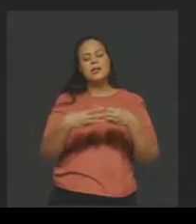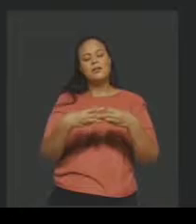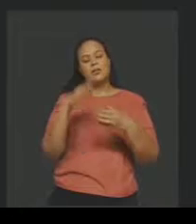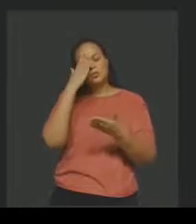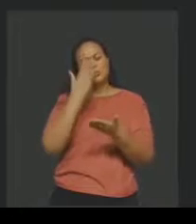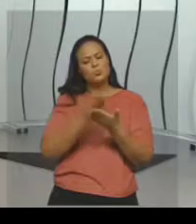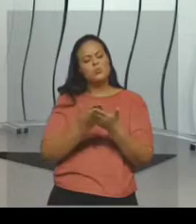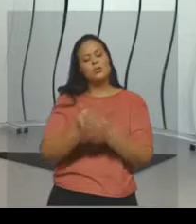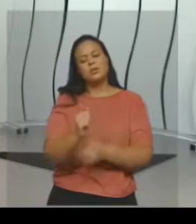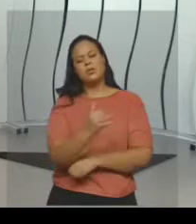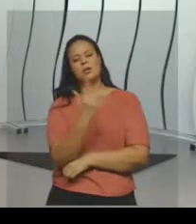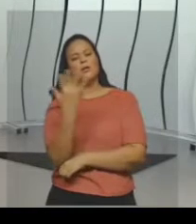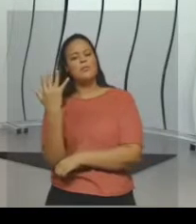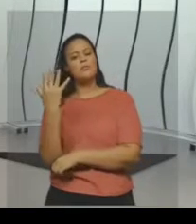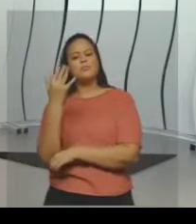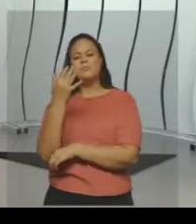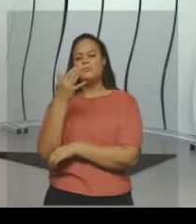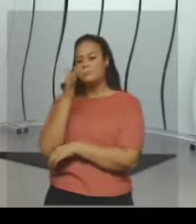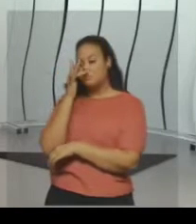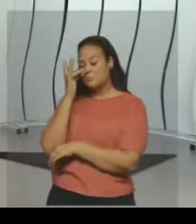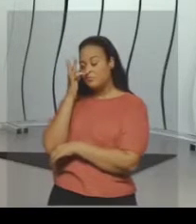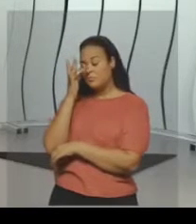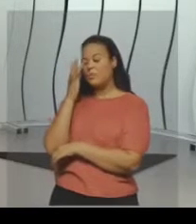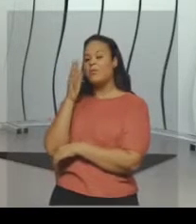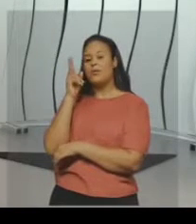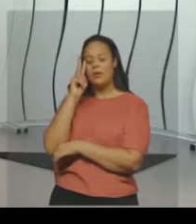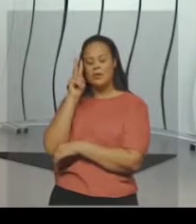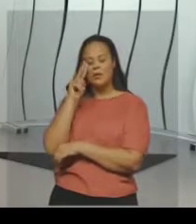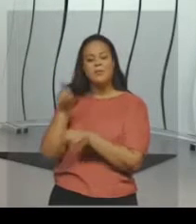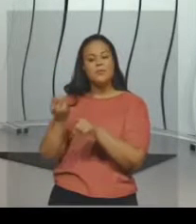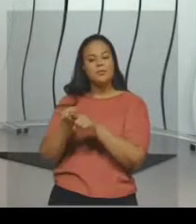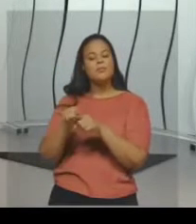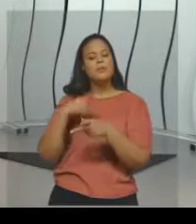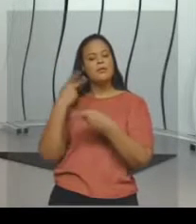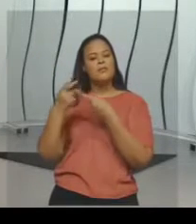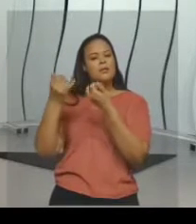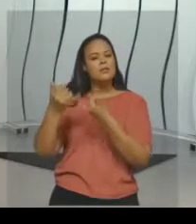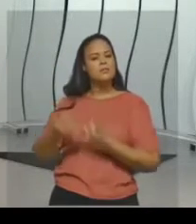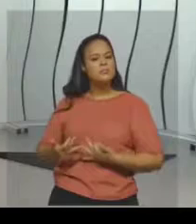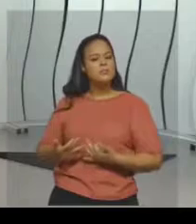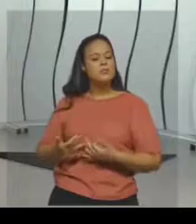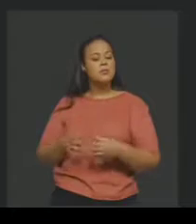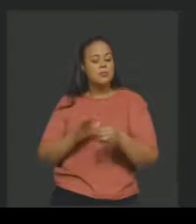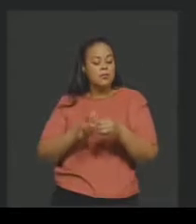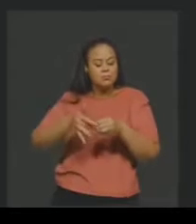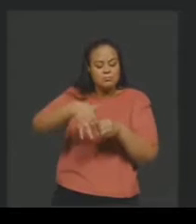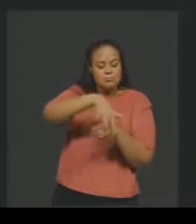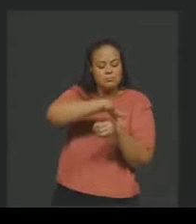gente fala de membrana celular. A membrana celular é aquela membrana que envolve a célula